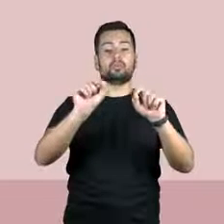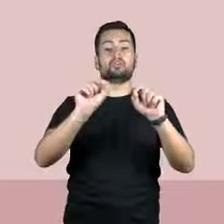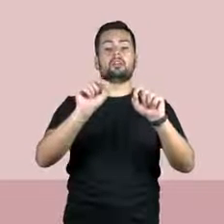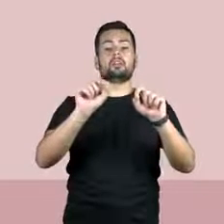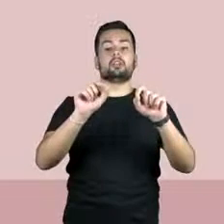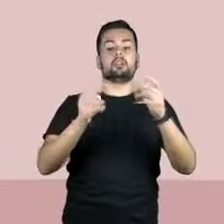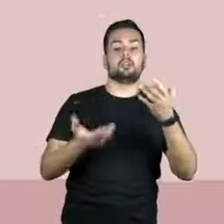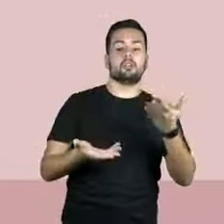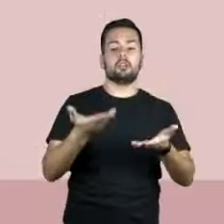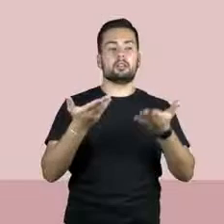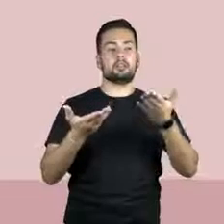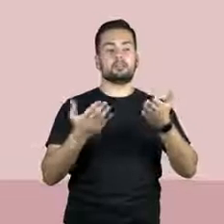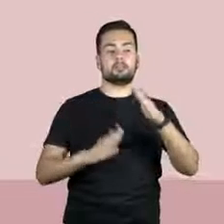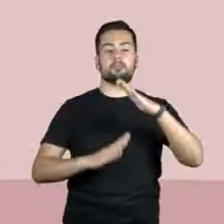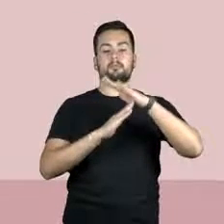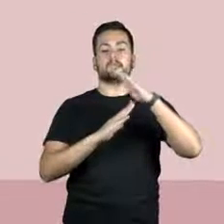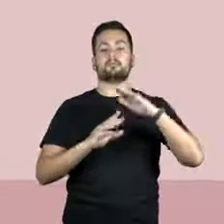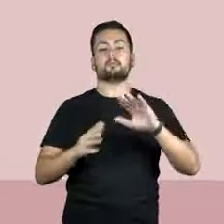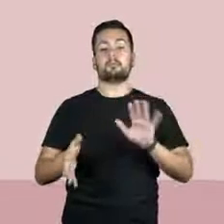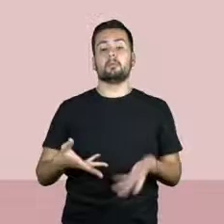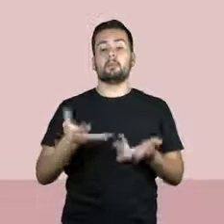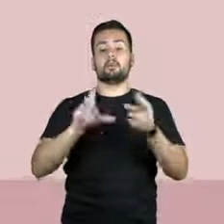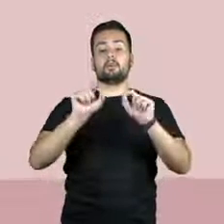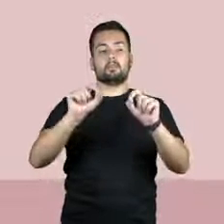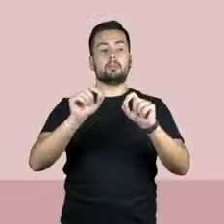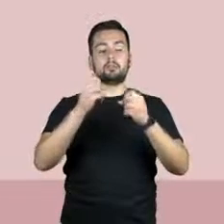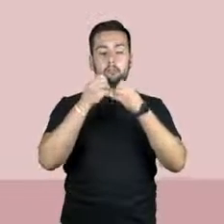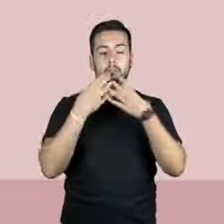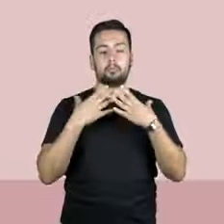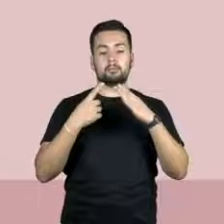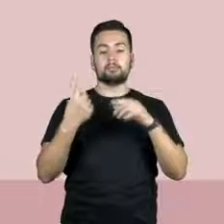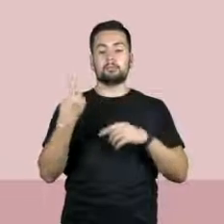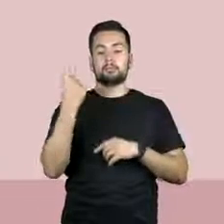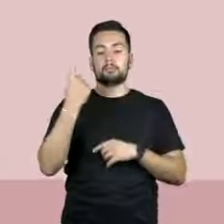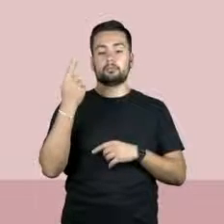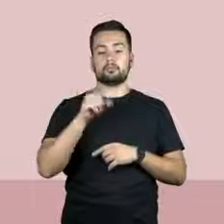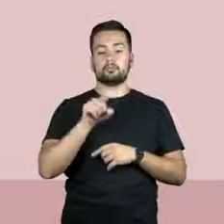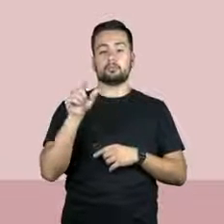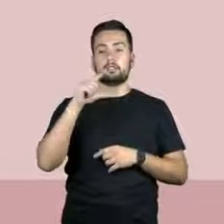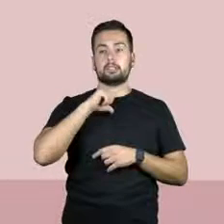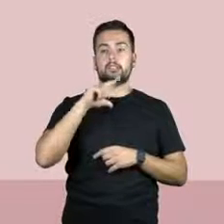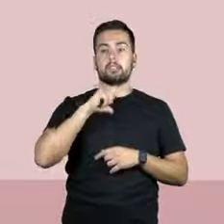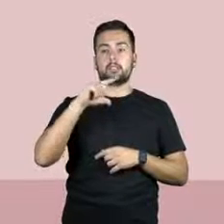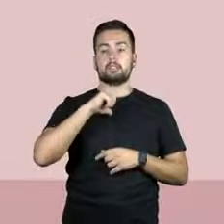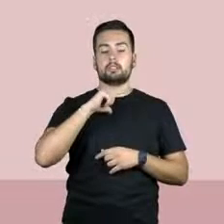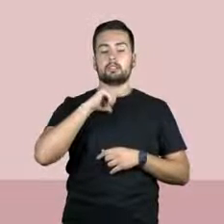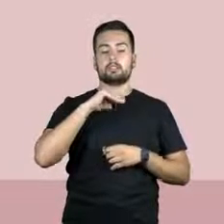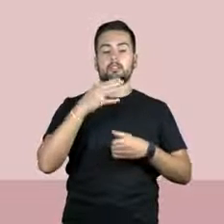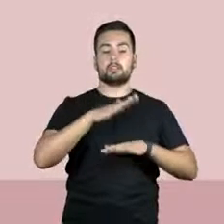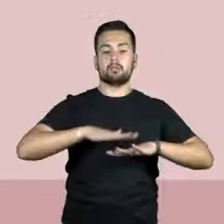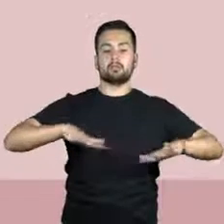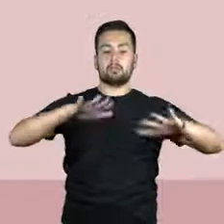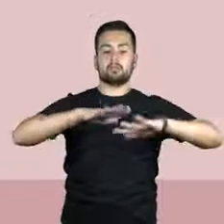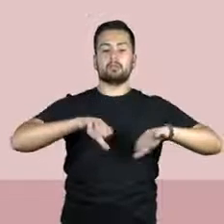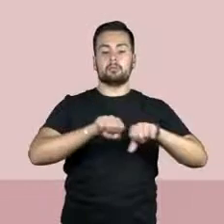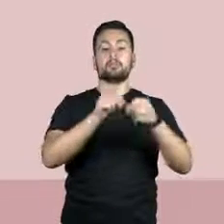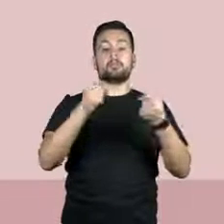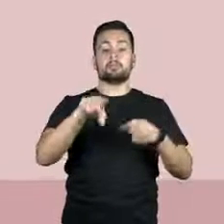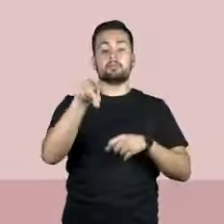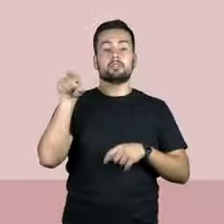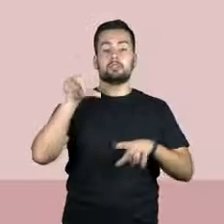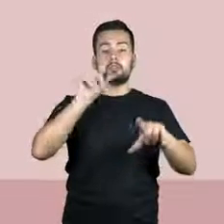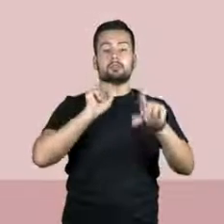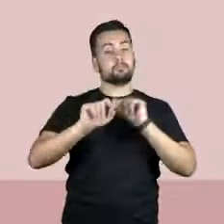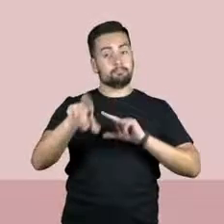equilíbrio limite. Tá? Ele propõe o seguinte, bom, primeiramente, você vai ter aqui uma superfície de ruptura que você vai definir